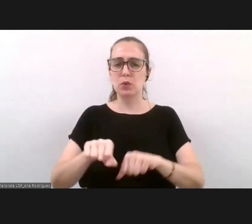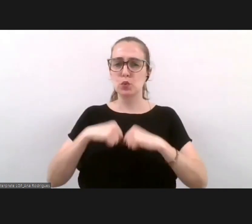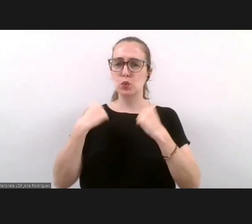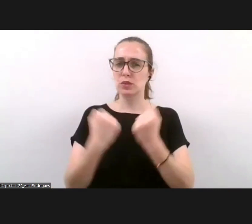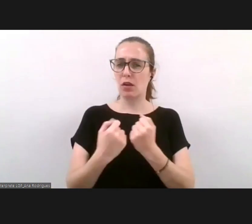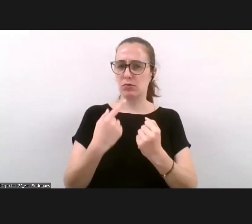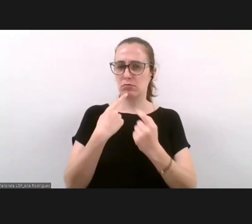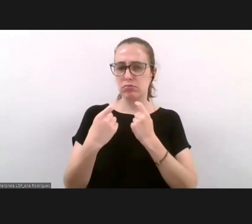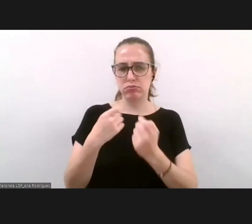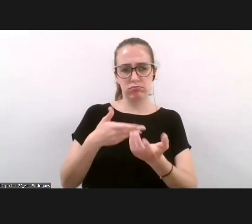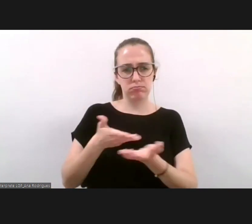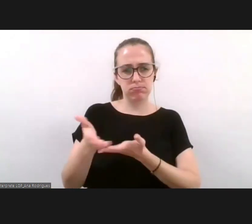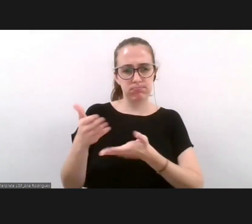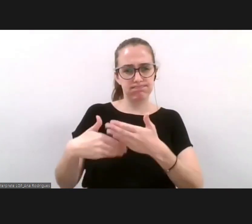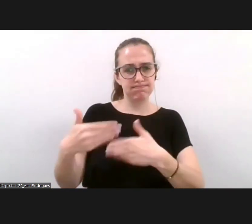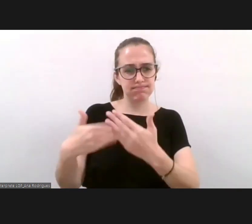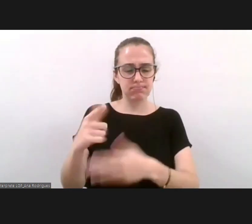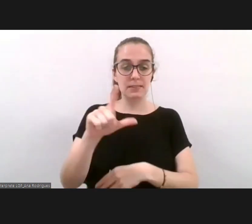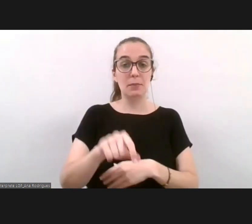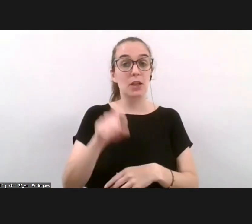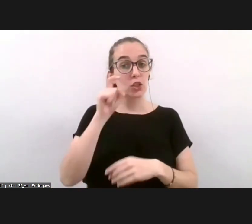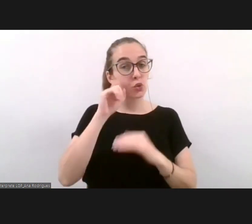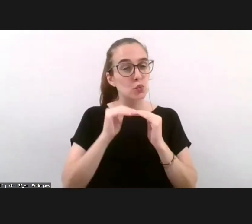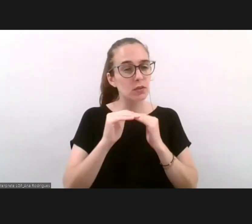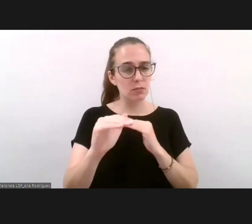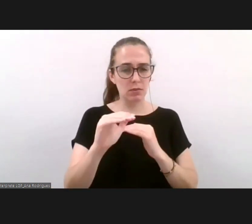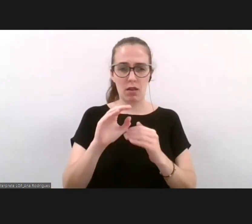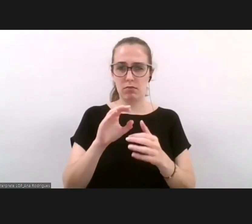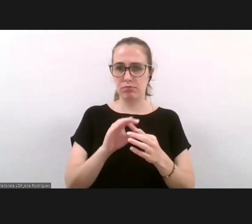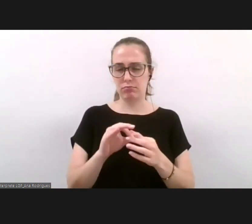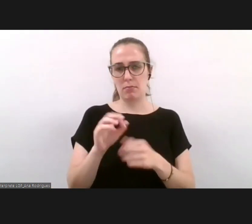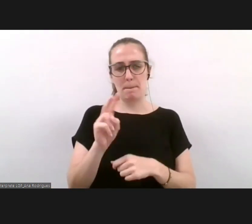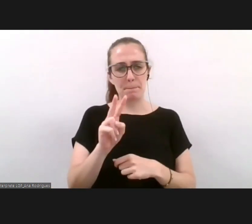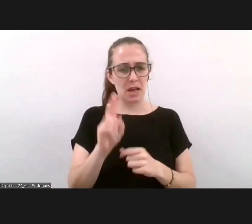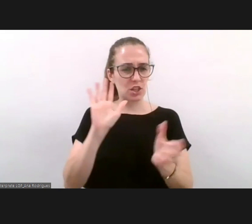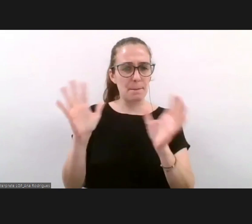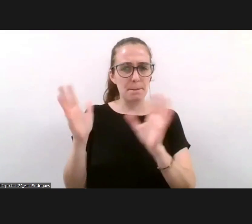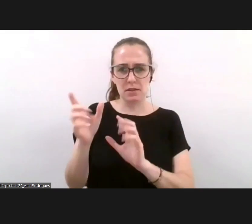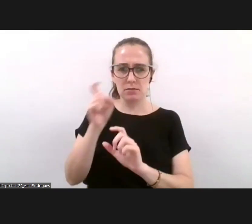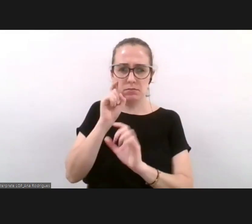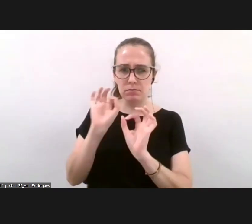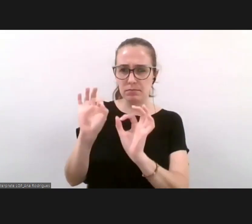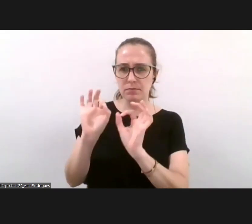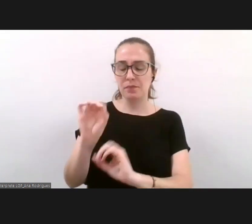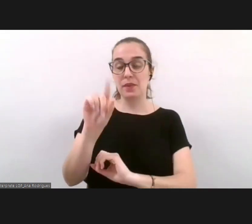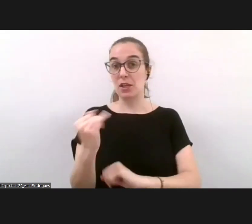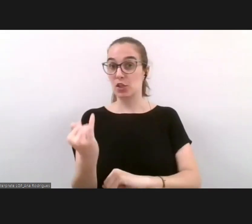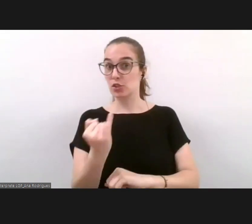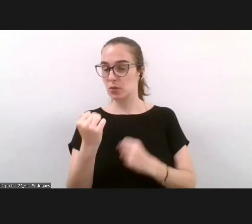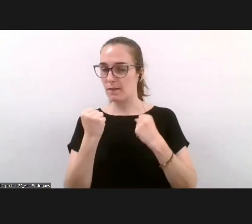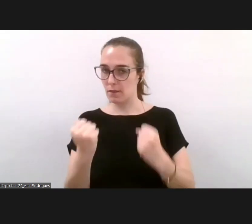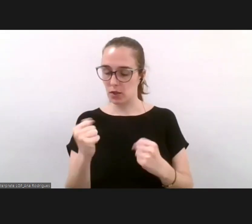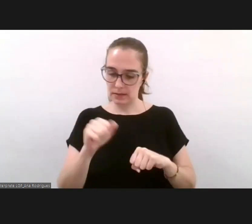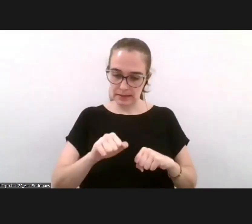também na prossecução da sustentabilidade ambiental, da paz e das instituições fortes. Aqui